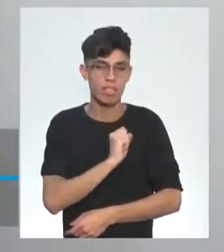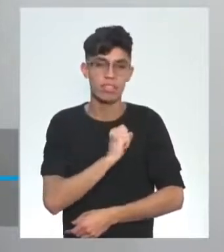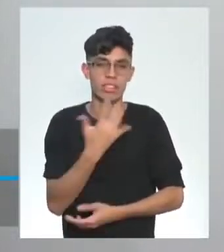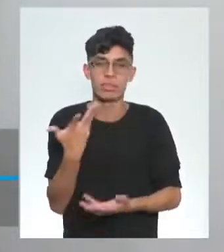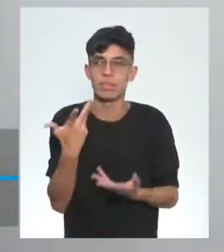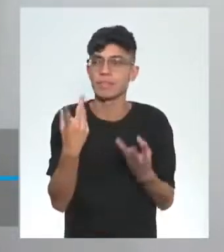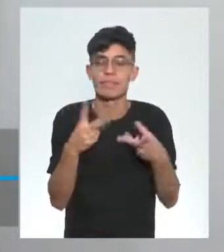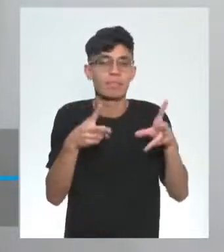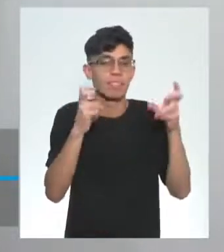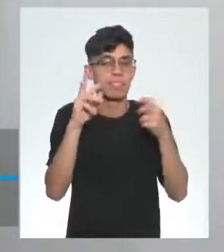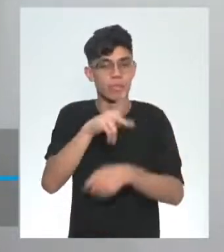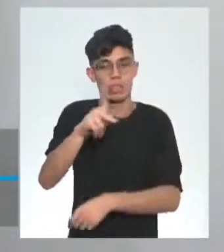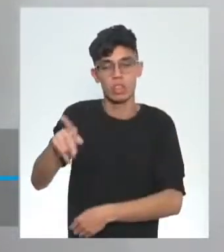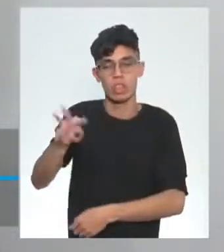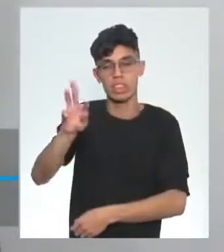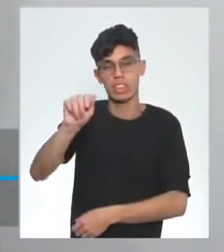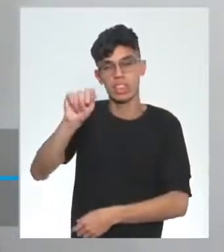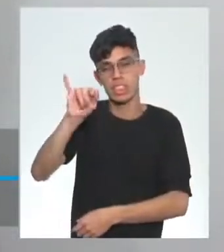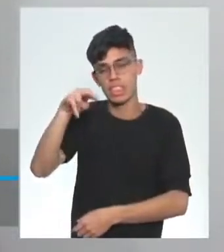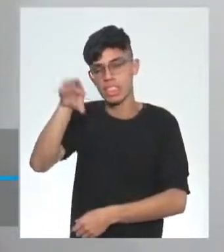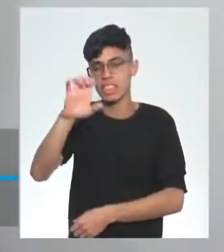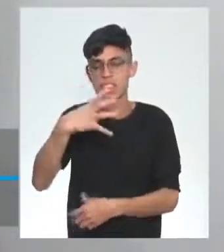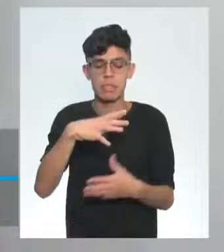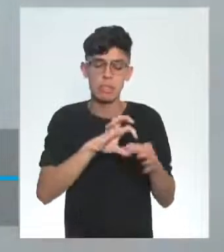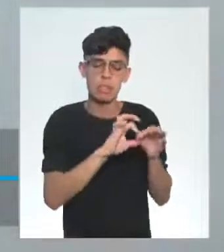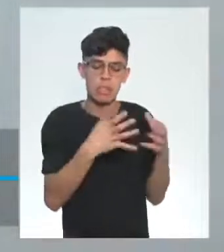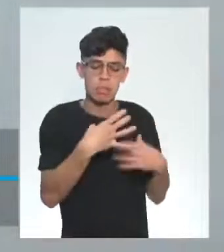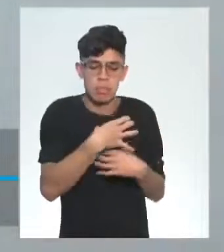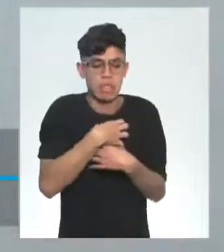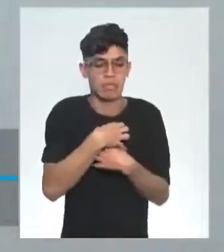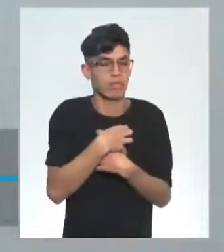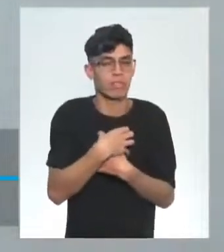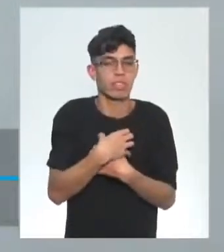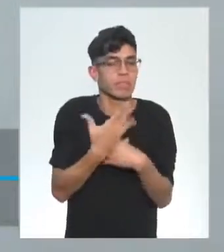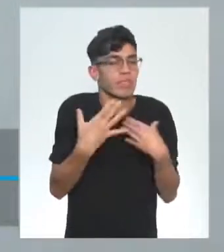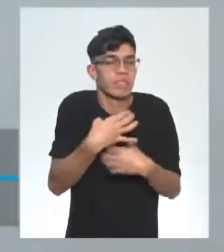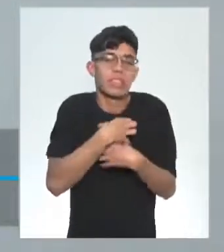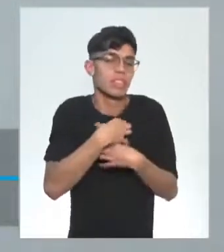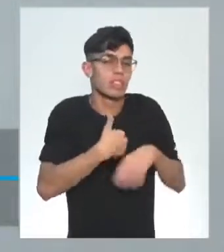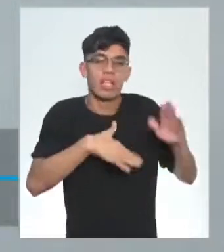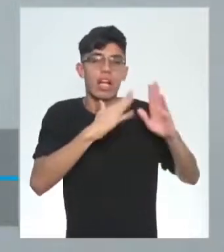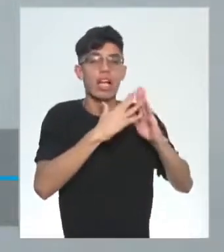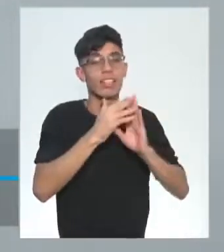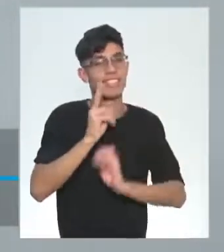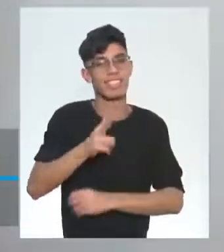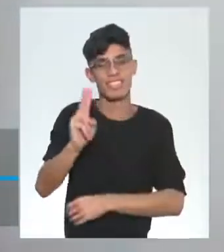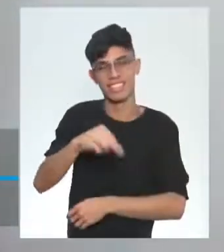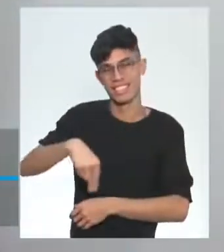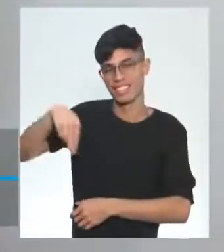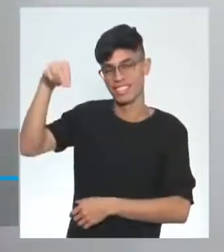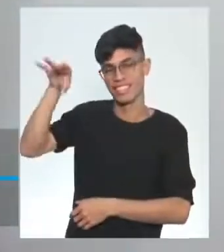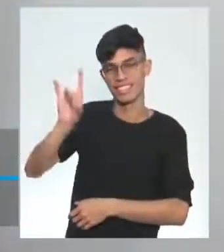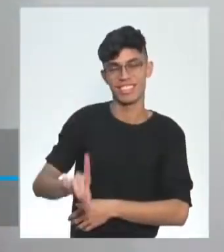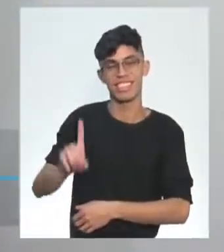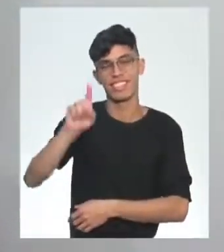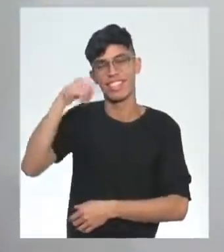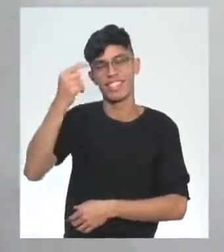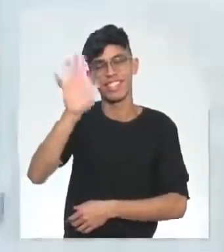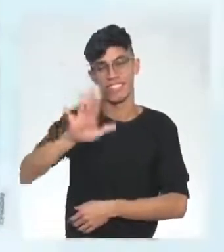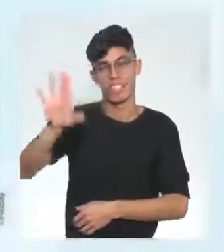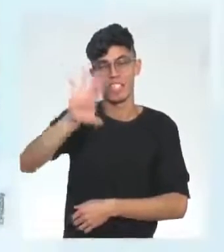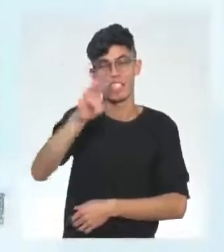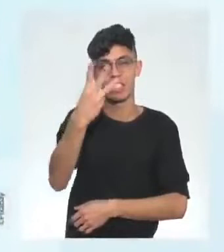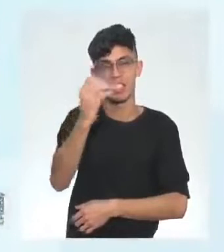percebi que a professora Tayana ficou muito à vontade falando da Bahia, né? Mas vamos continuar falando do Nordeste na próxima imagem, mais